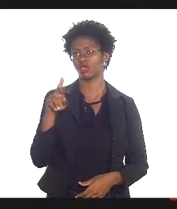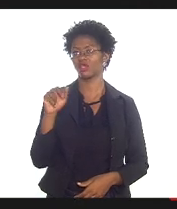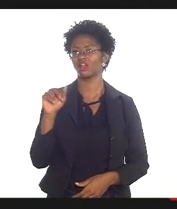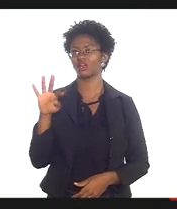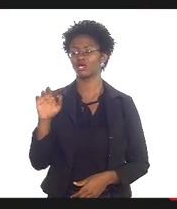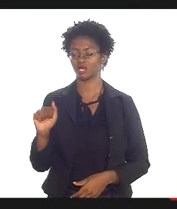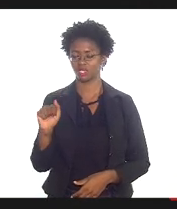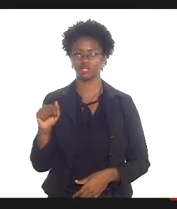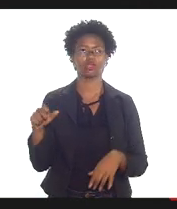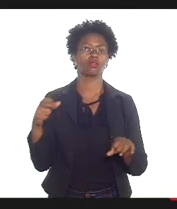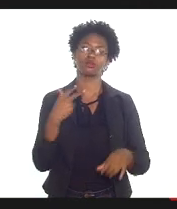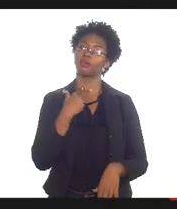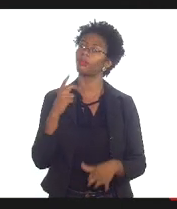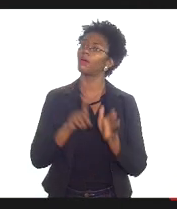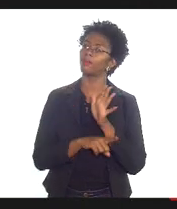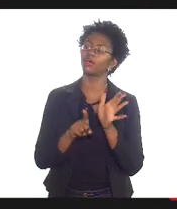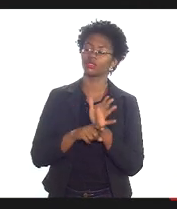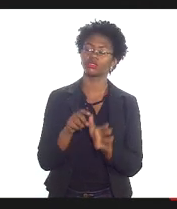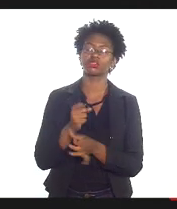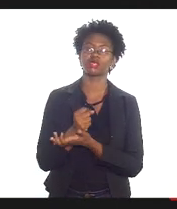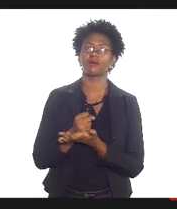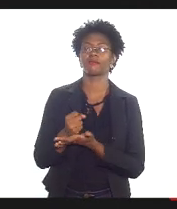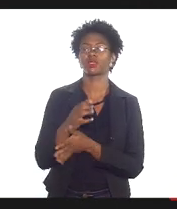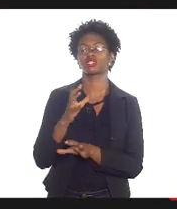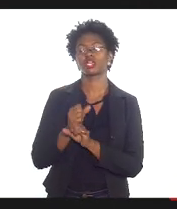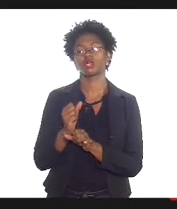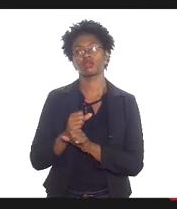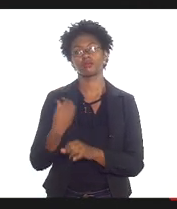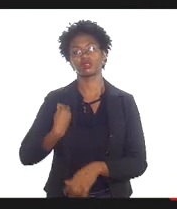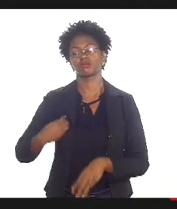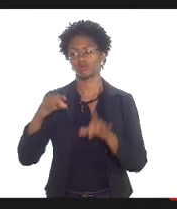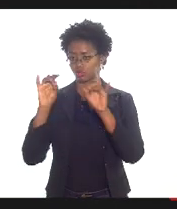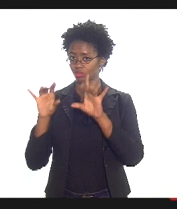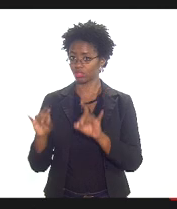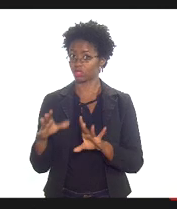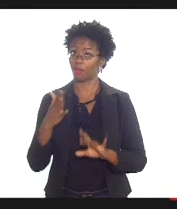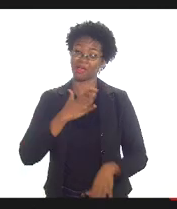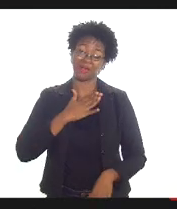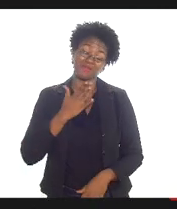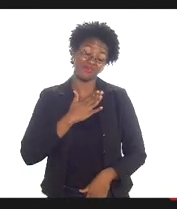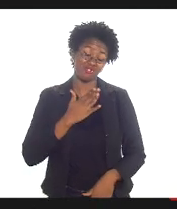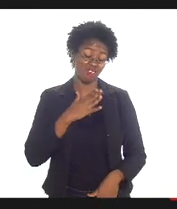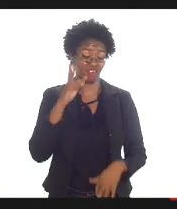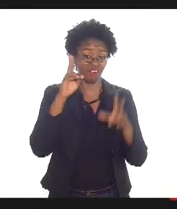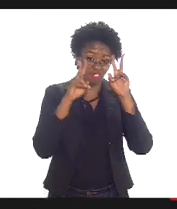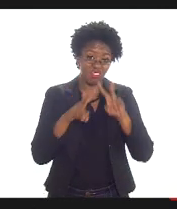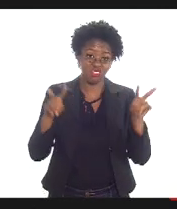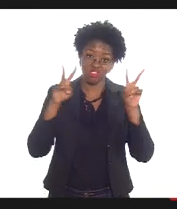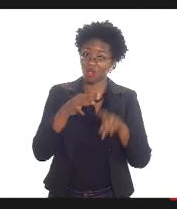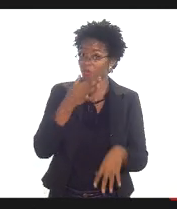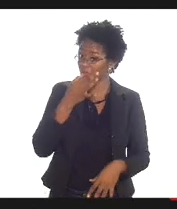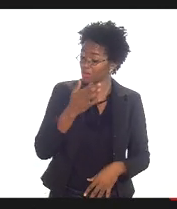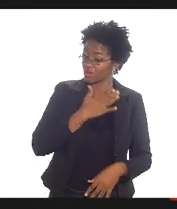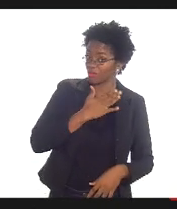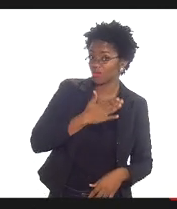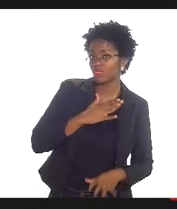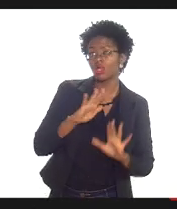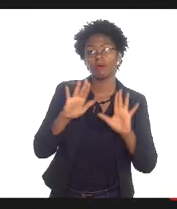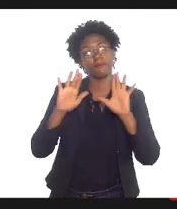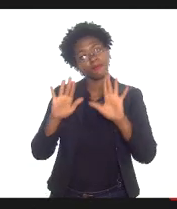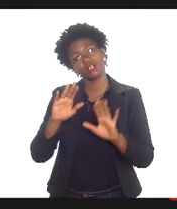da base de cálculo da participação especial. Mas, de novo, esse é meu ponto de vista e compete à